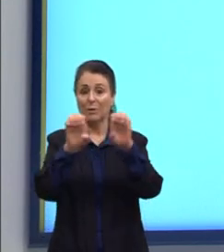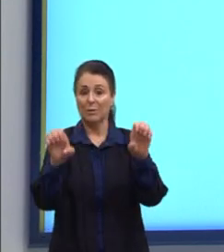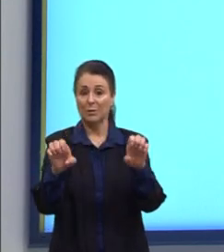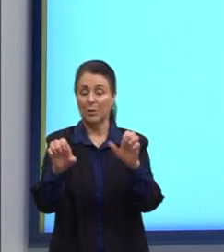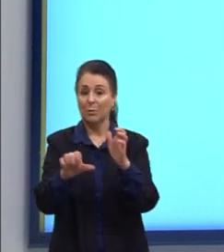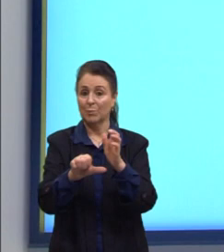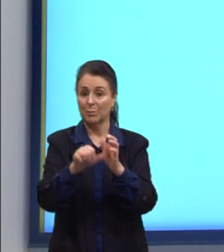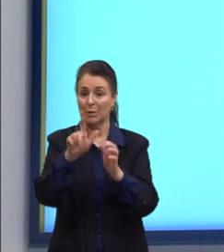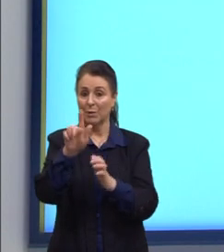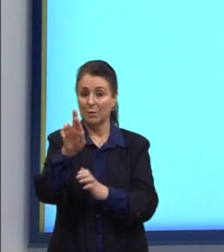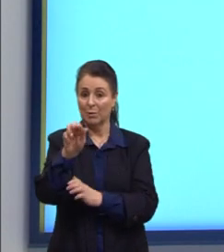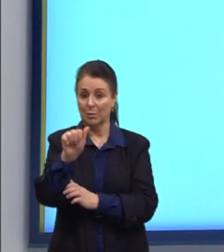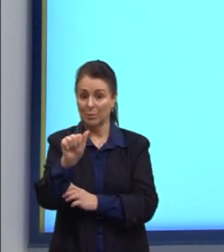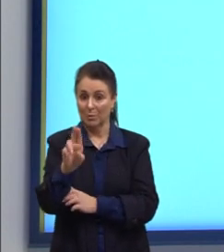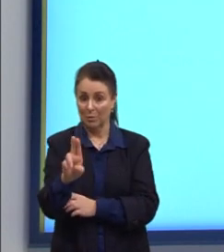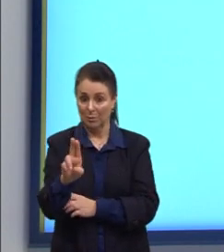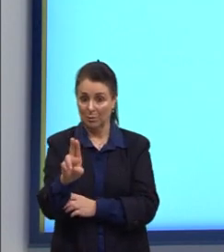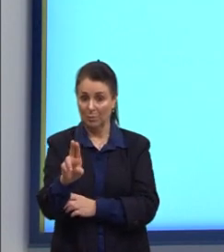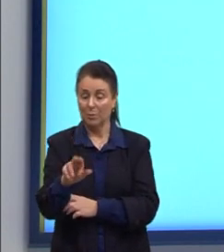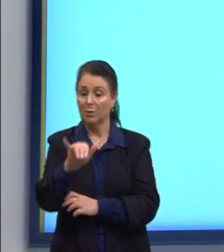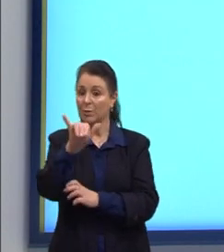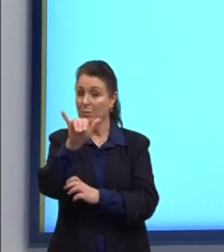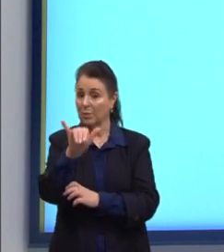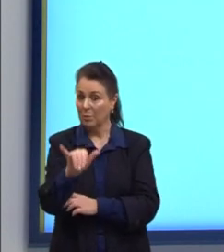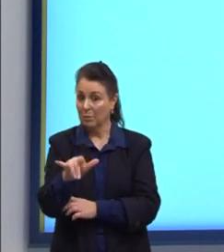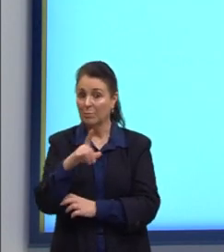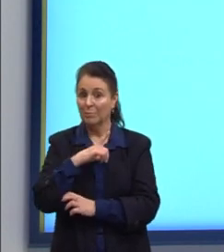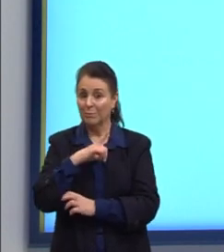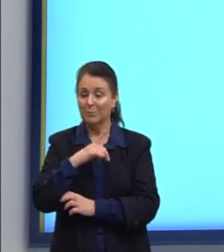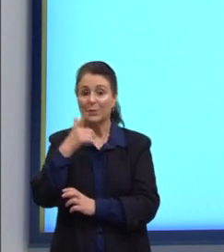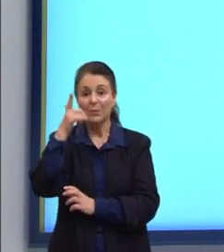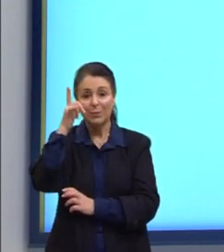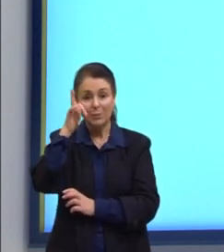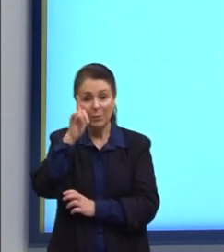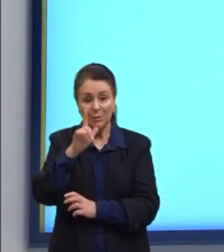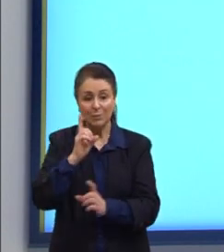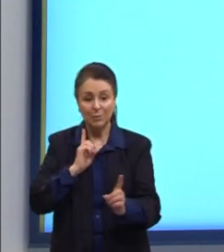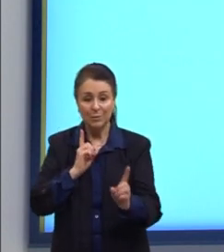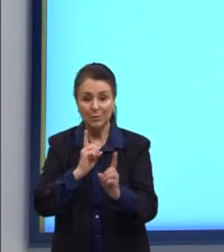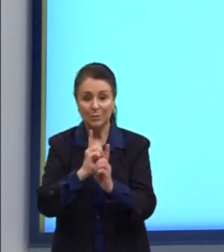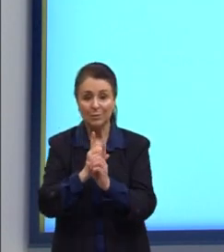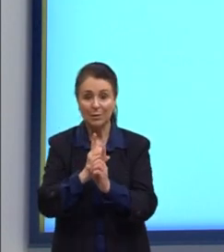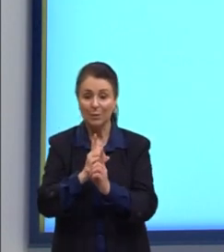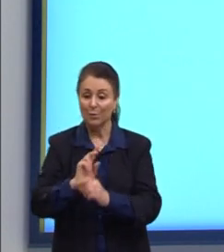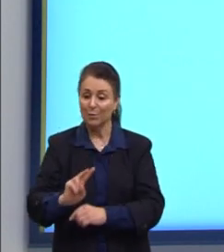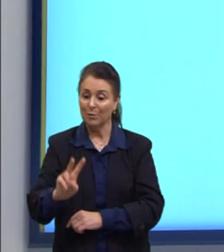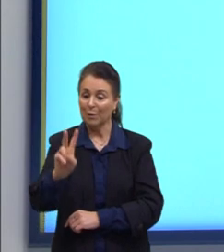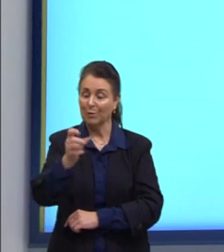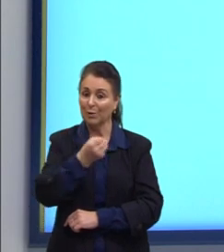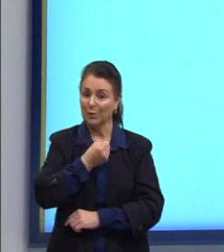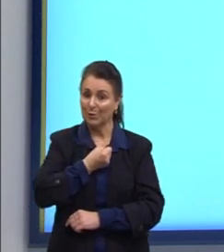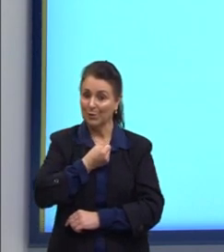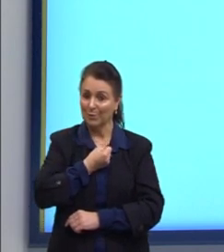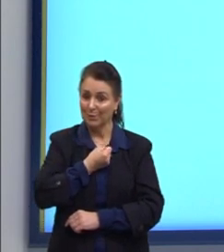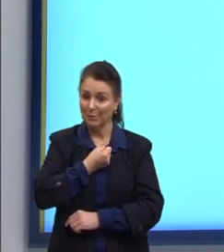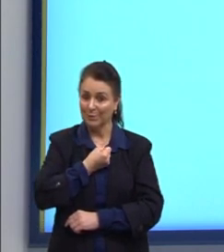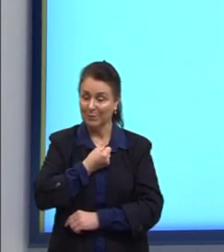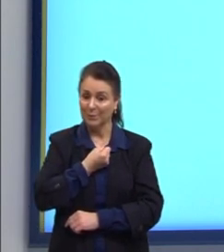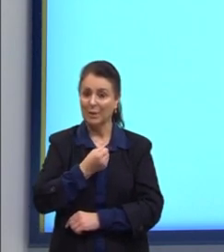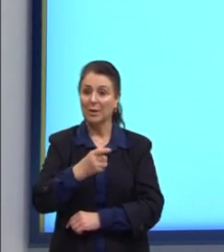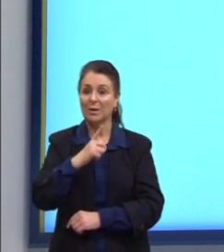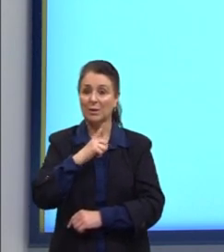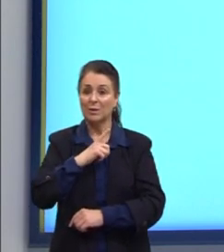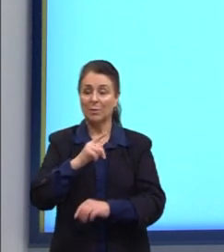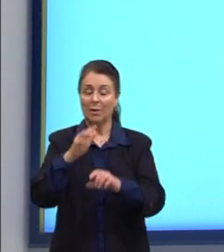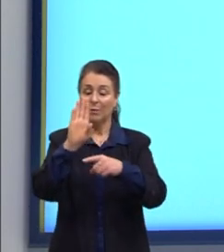temos somente uma incógnita que é o y então nós conseguimos determinar o valor numérico né aqui como nós